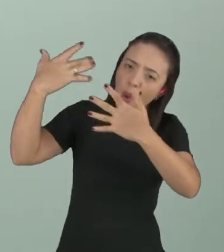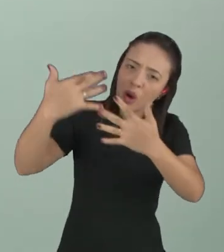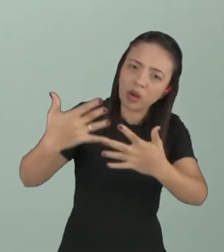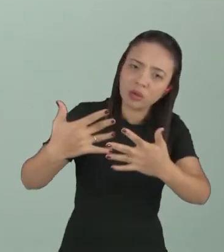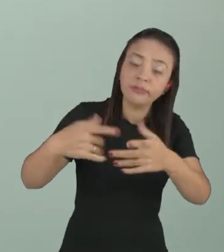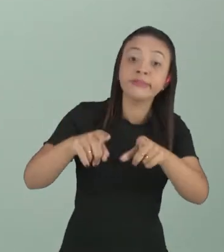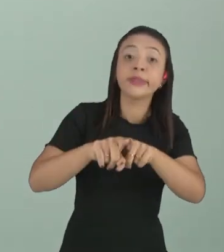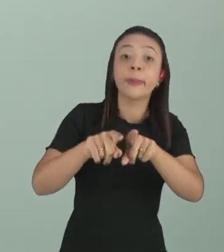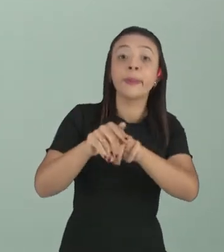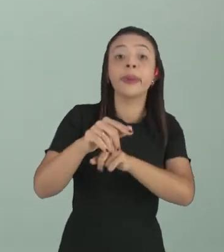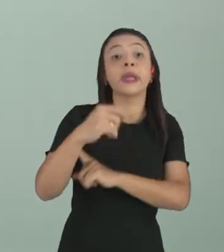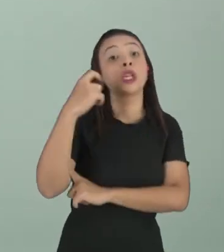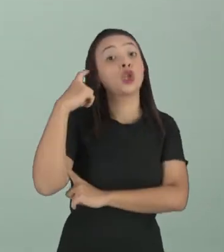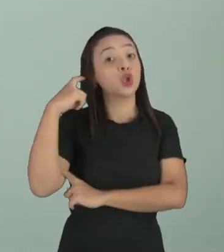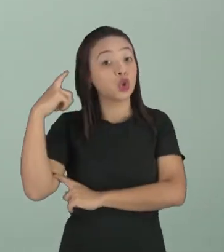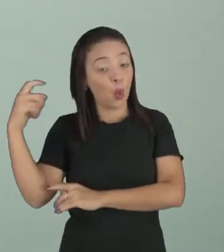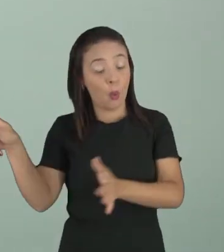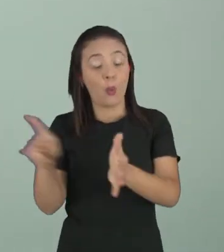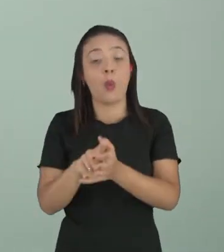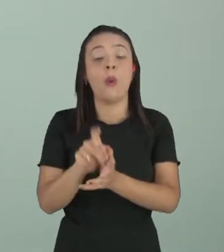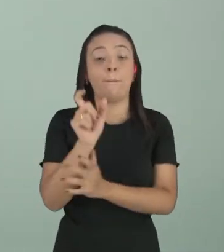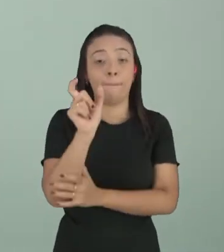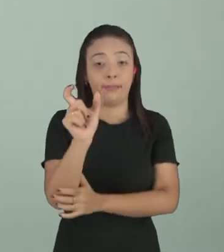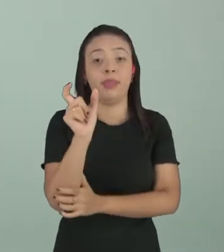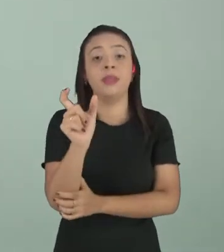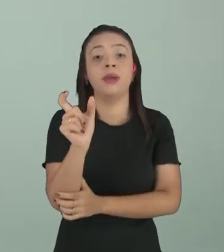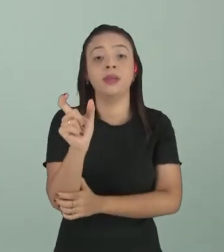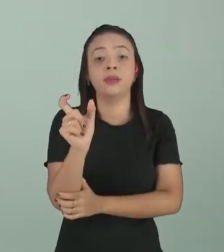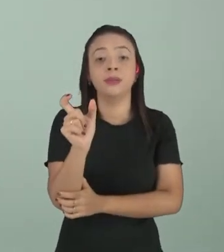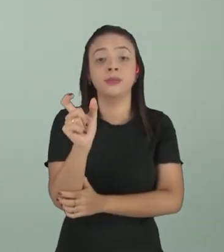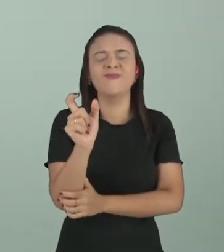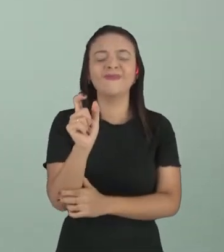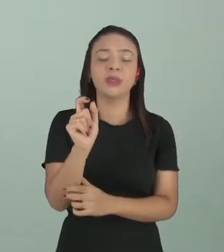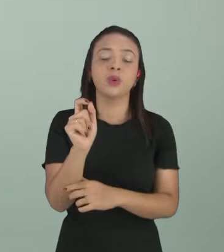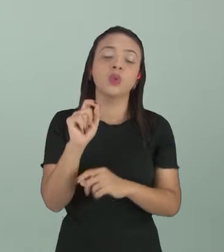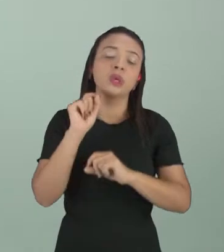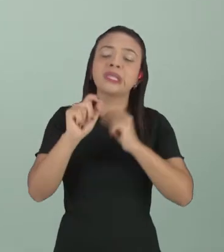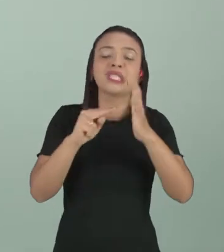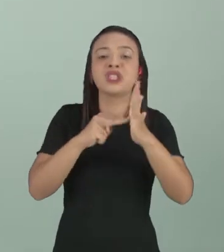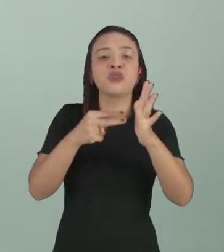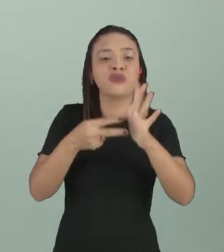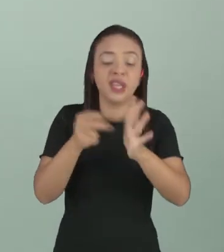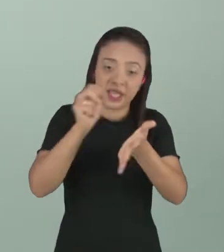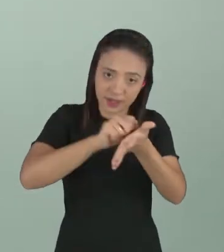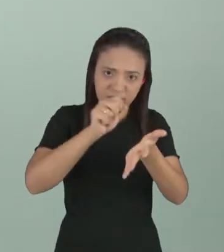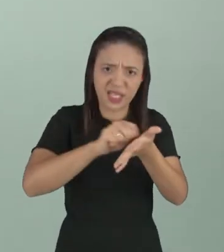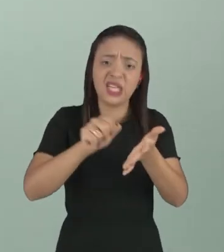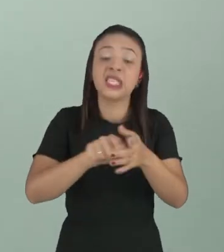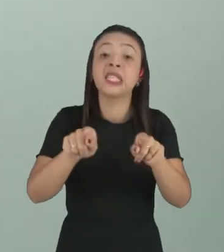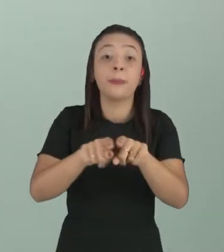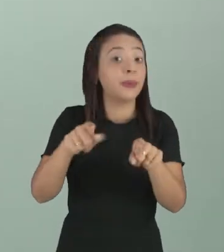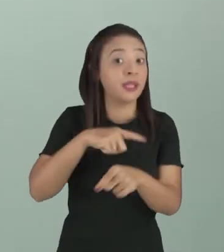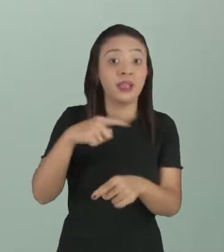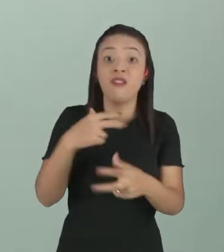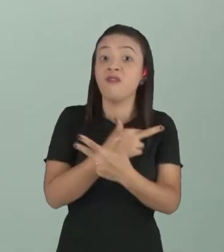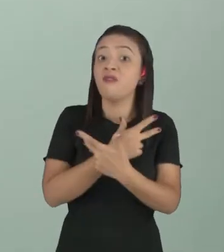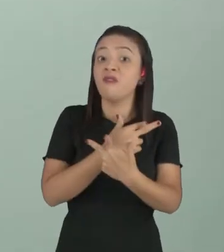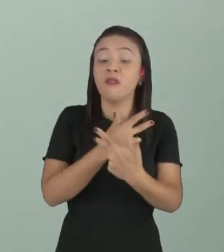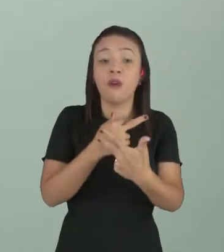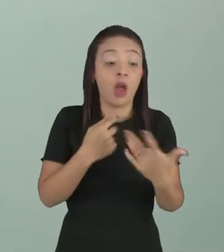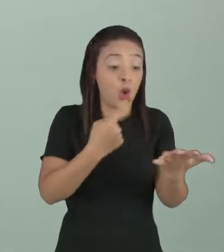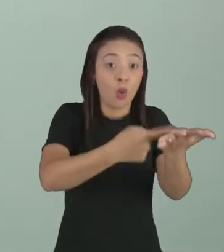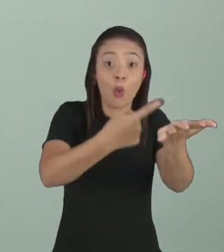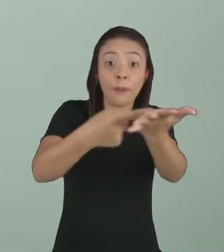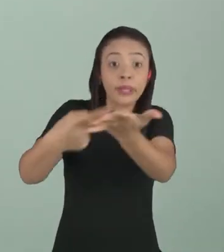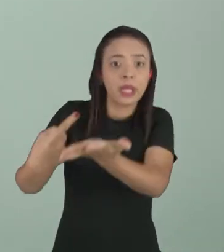e fonológicos da palavra, no que respeita à ortografia, existem muitas